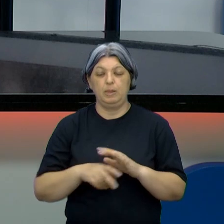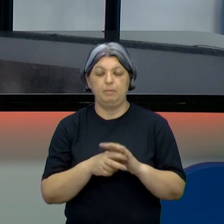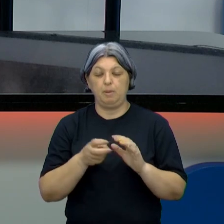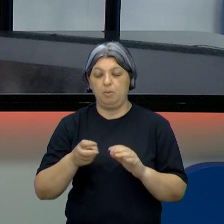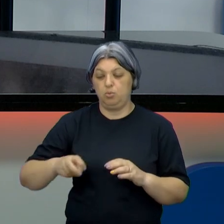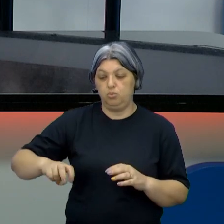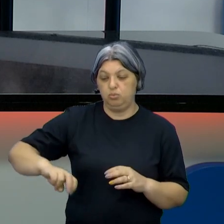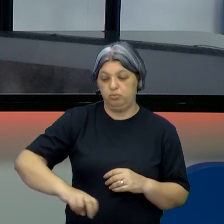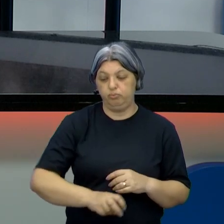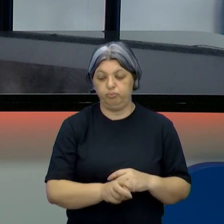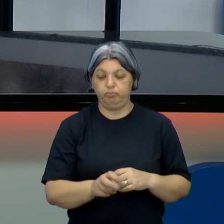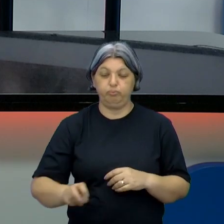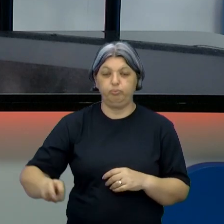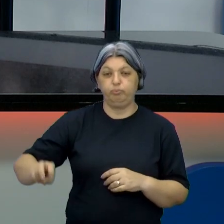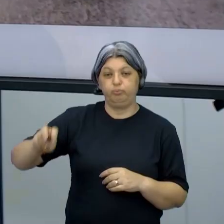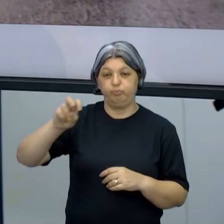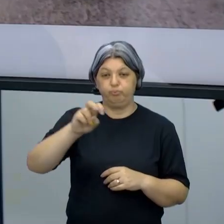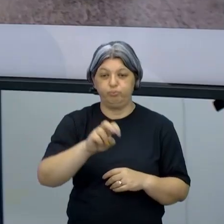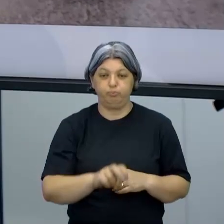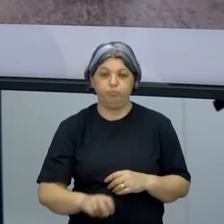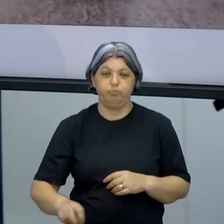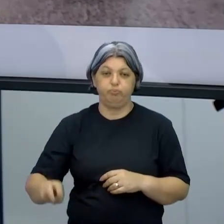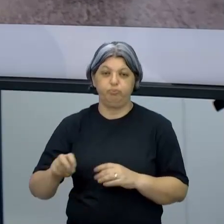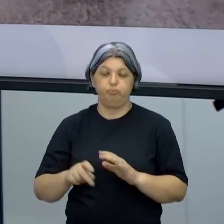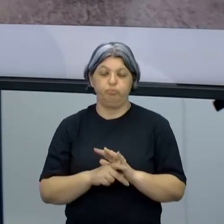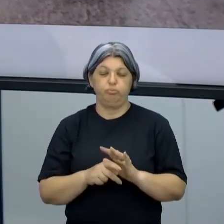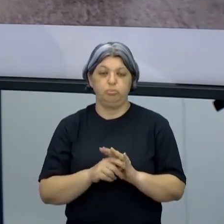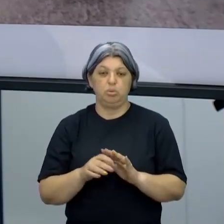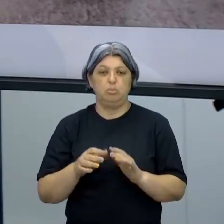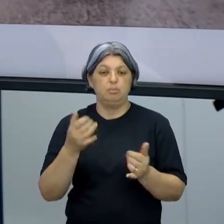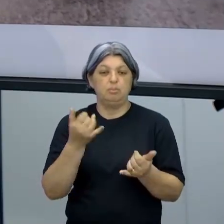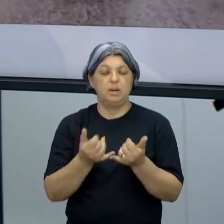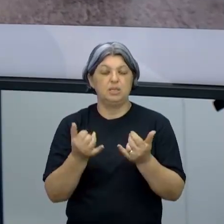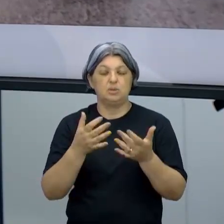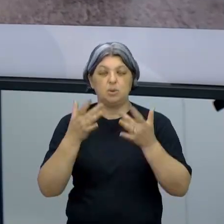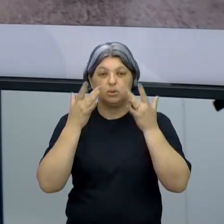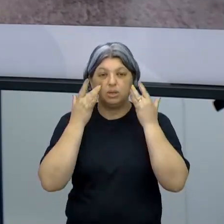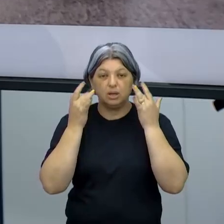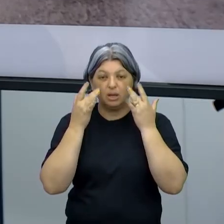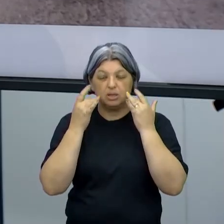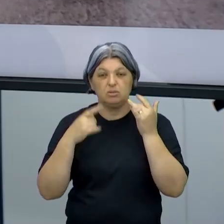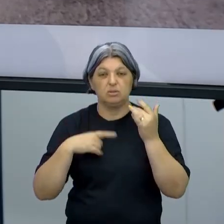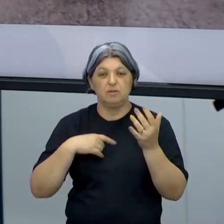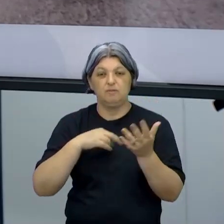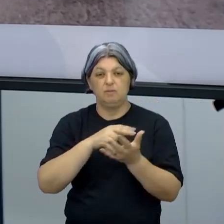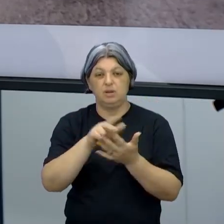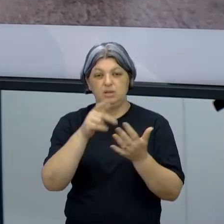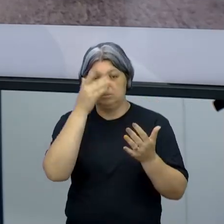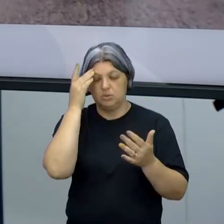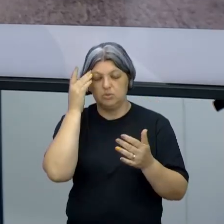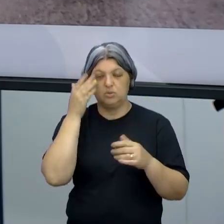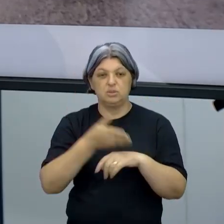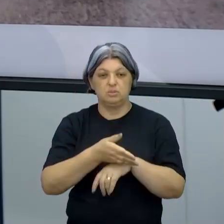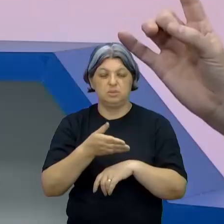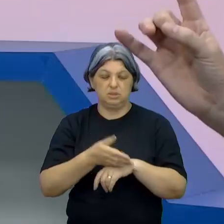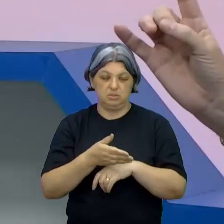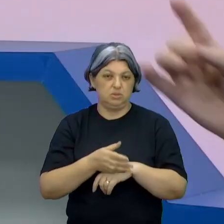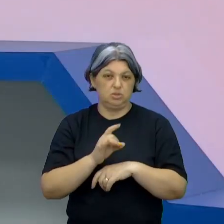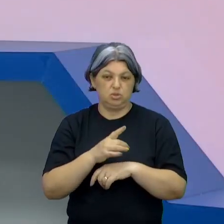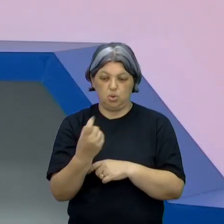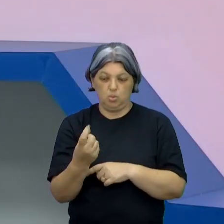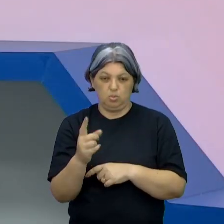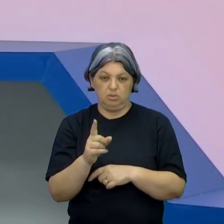tem uma intencionalidade de ocupar todo o espaço cênico e tem várias pessoas envolvidas, não tem uma só. Então, olha